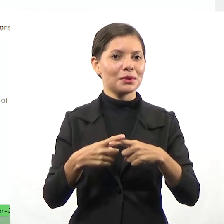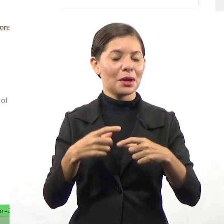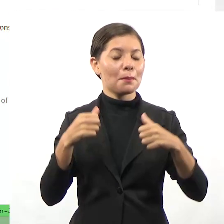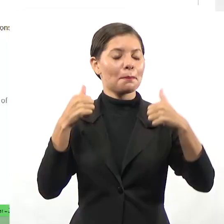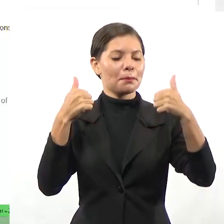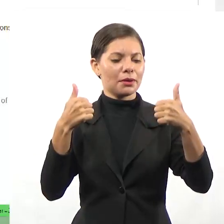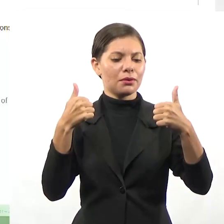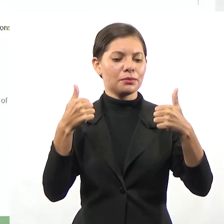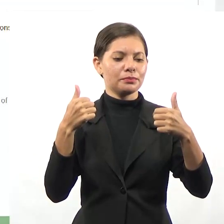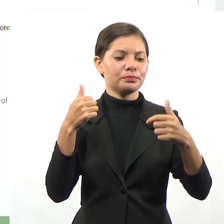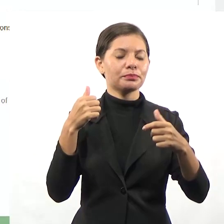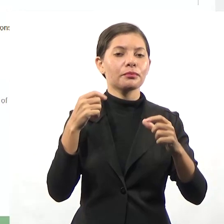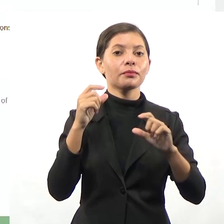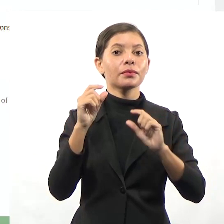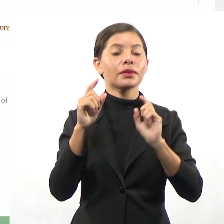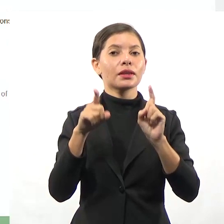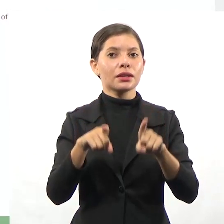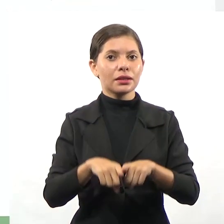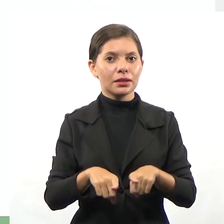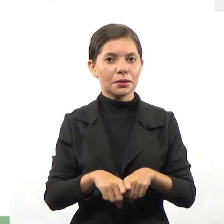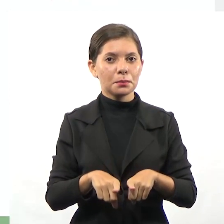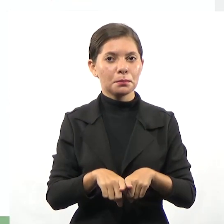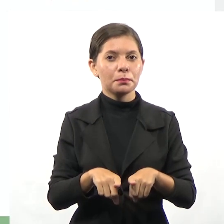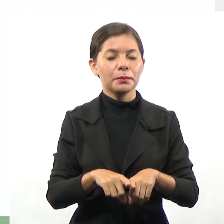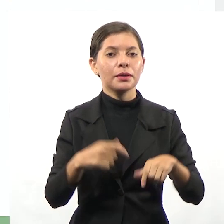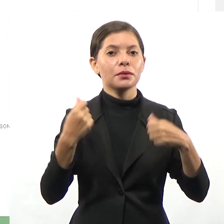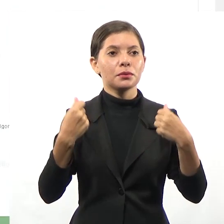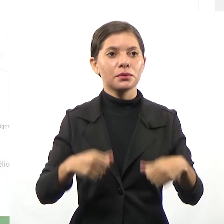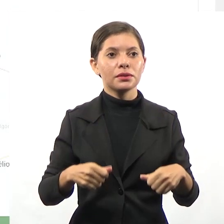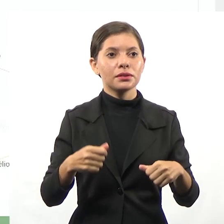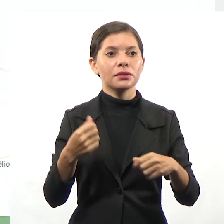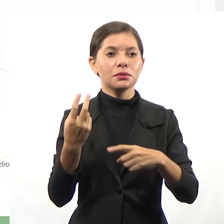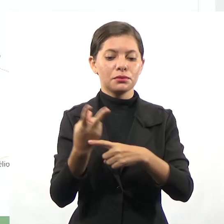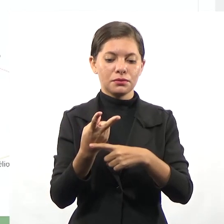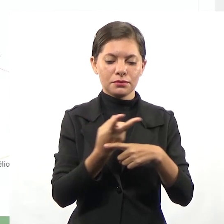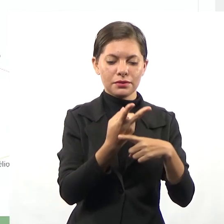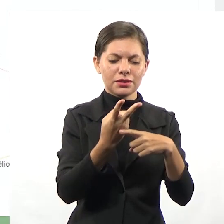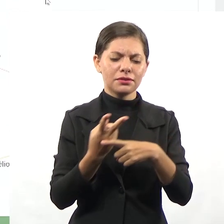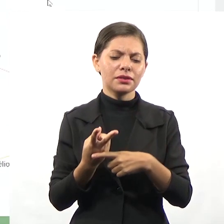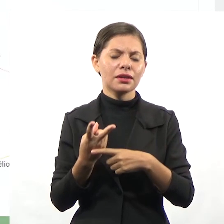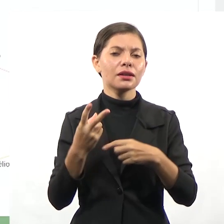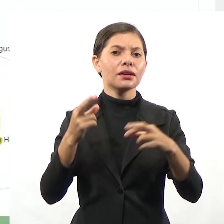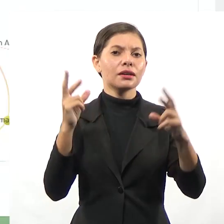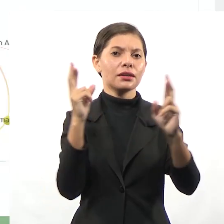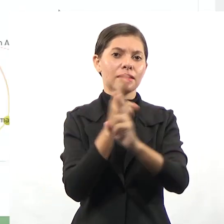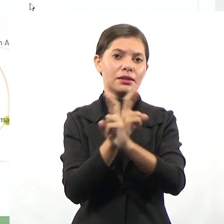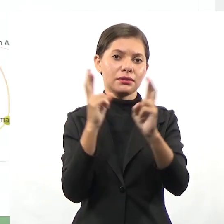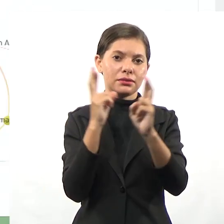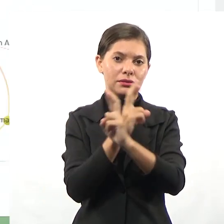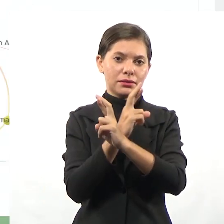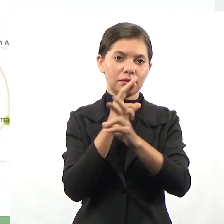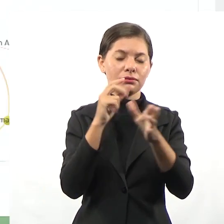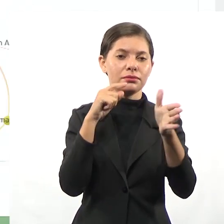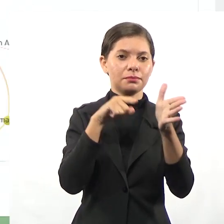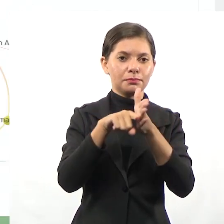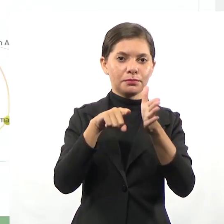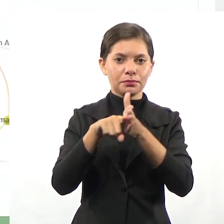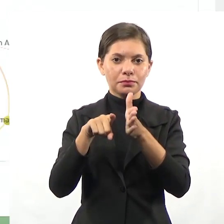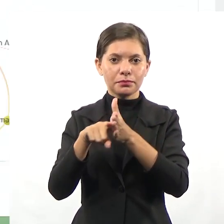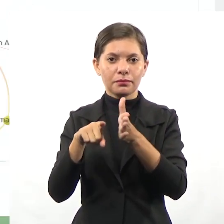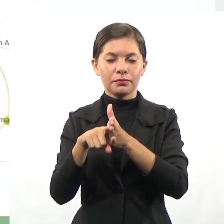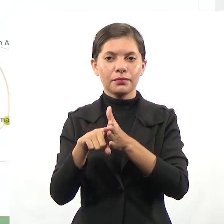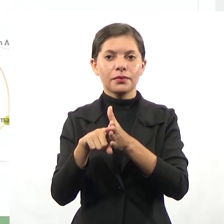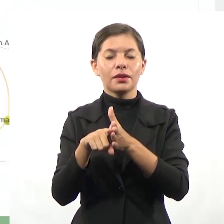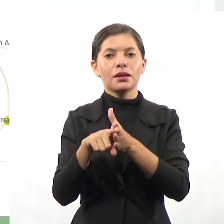a relação entre esses pesquisadores. Por exemplo, em relação à coautoria.